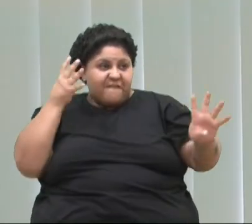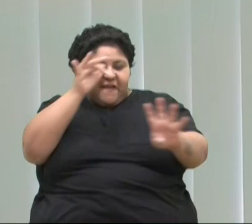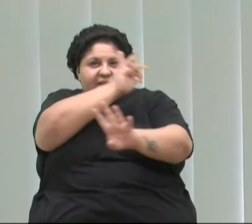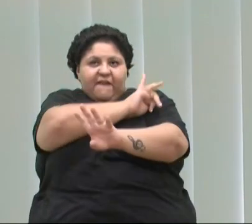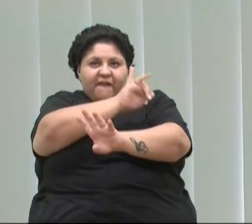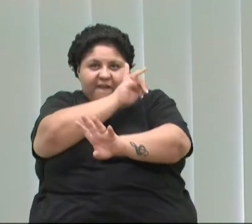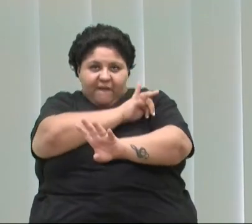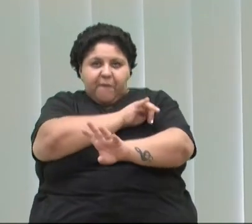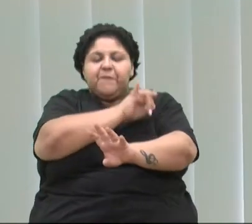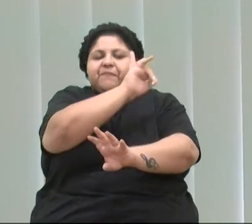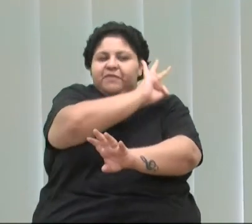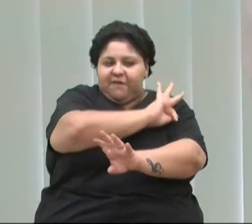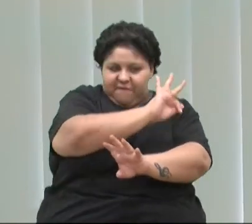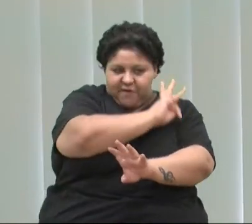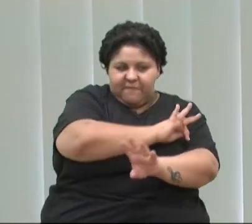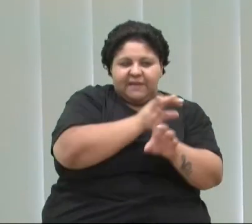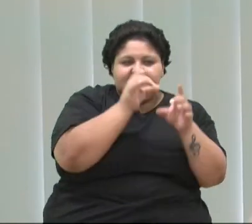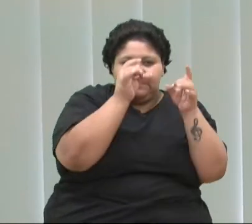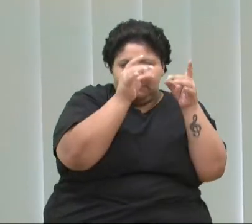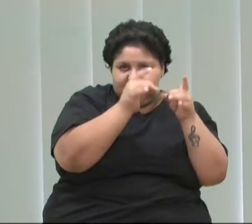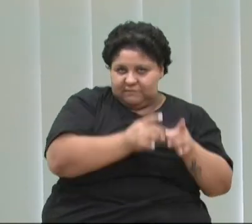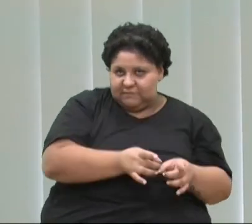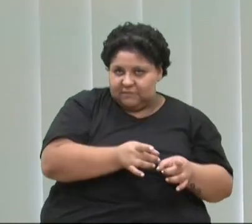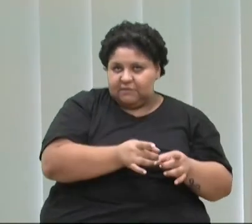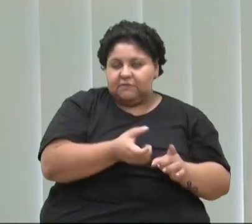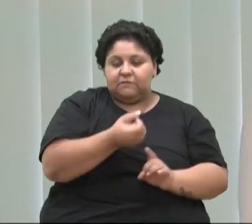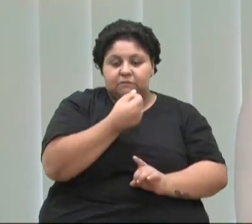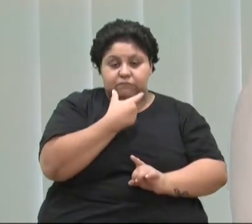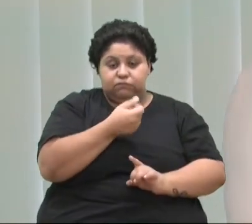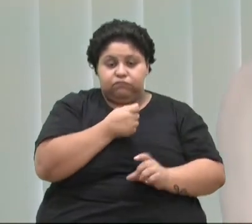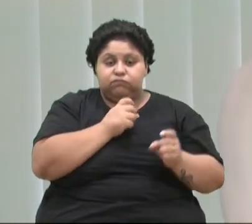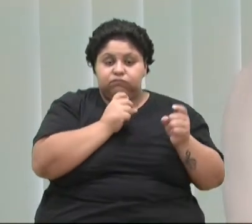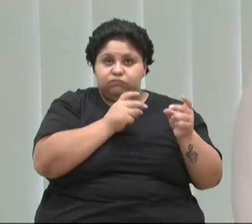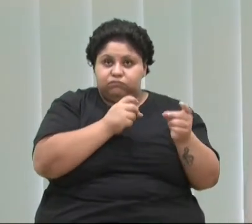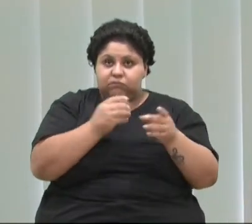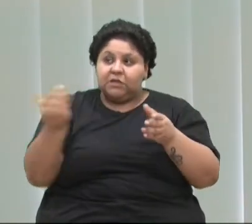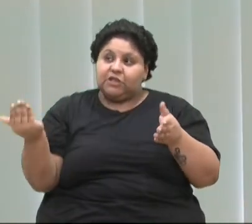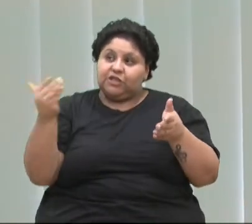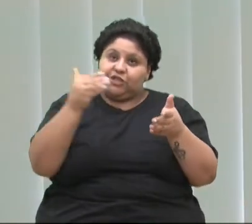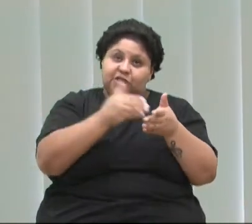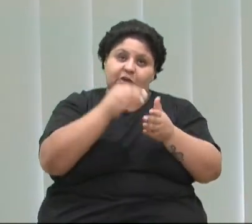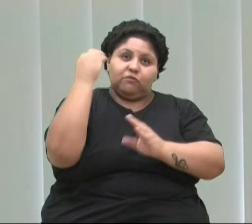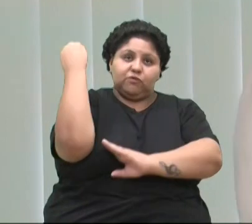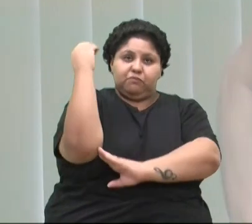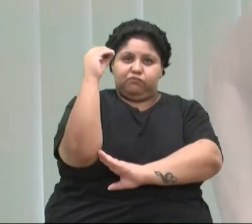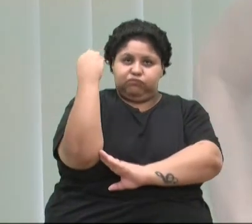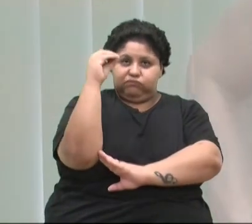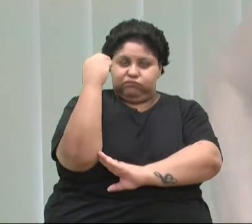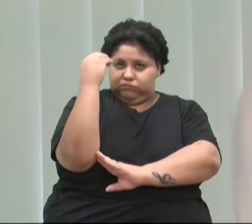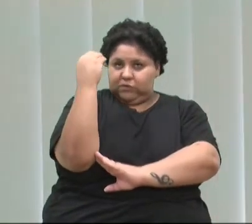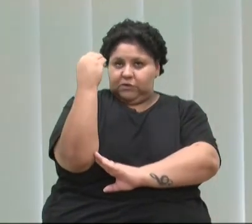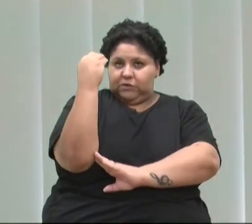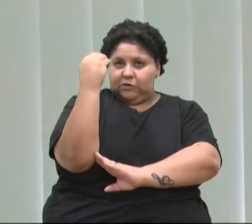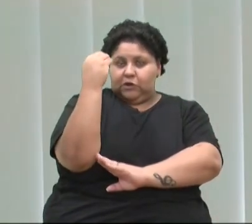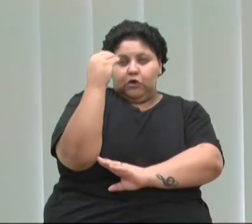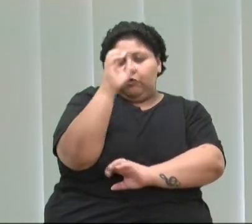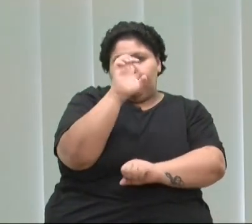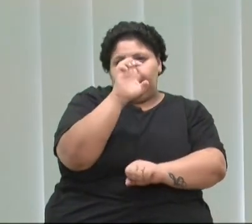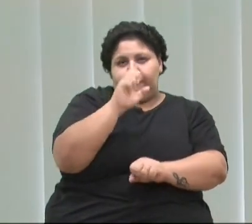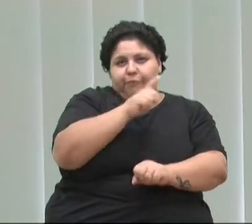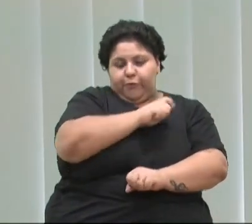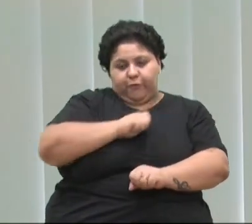farmácia especializada, que é aqueles remédios que vêm de Porto Alegre, que são fornecidos pelo governo do Estado ou pelo governo